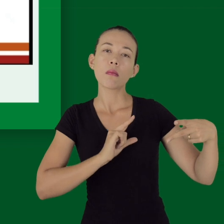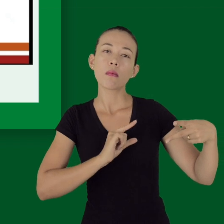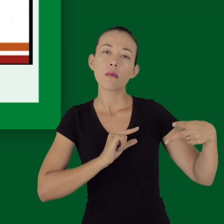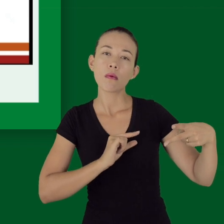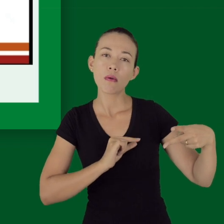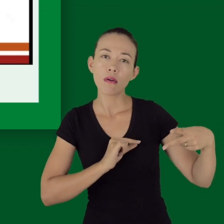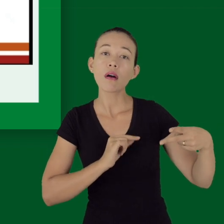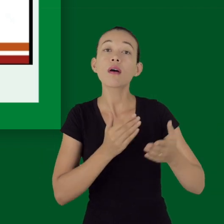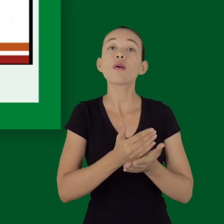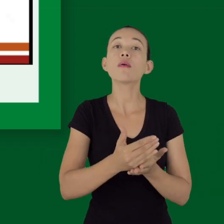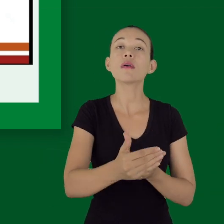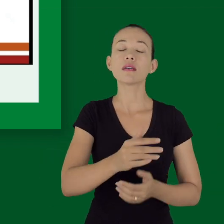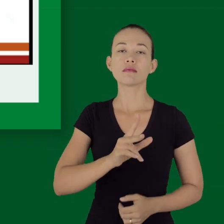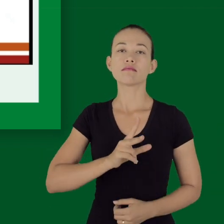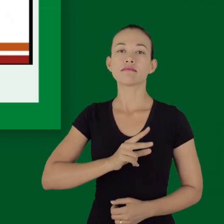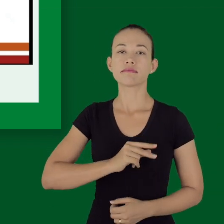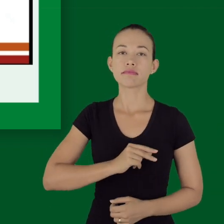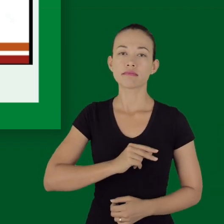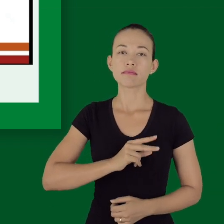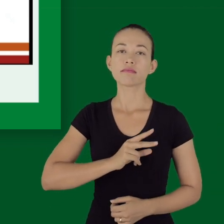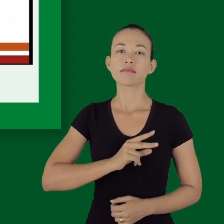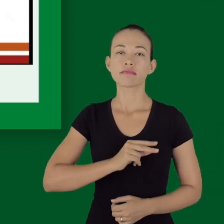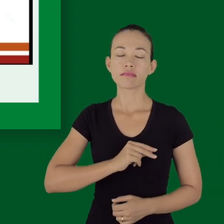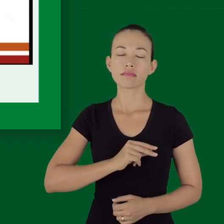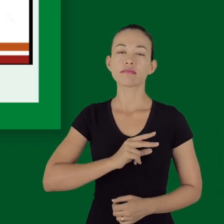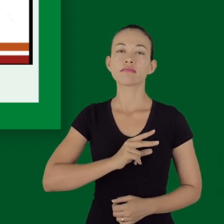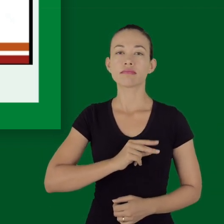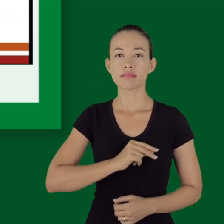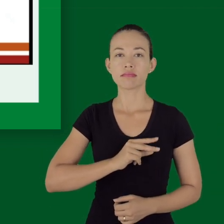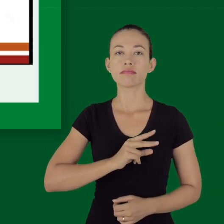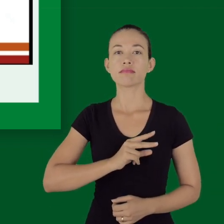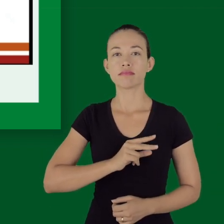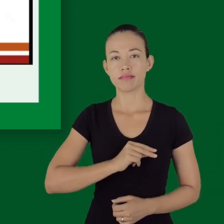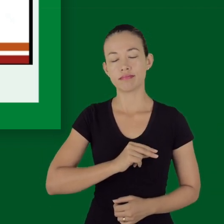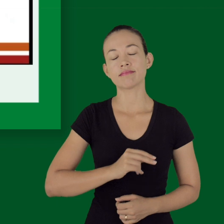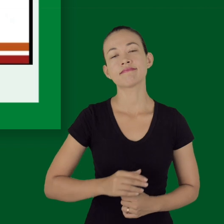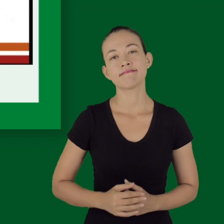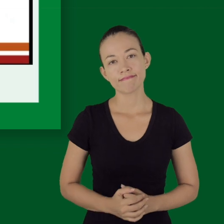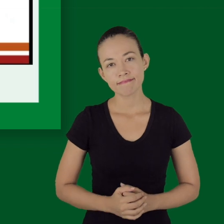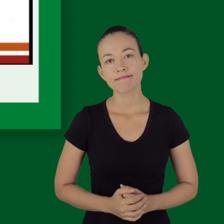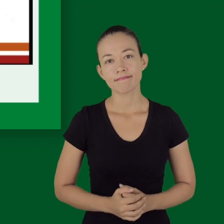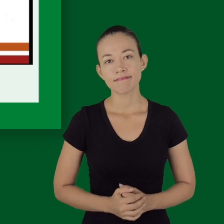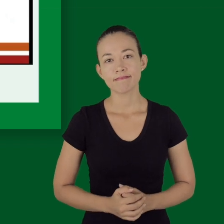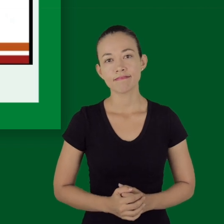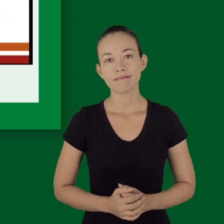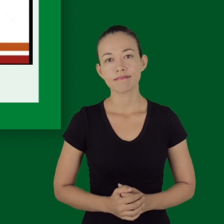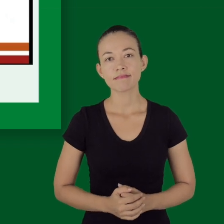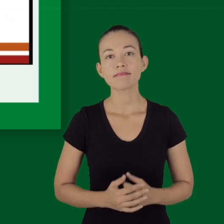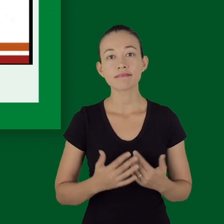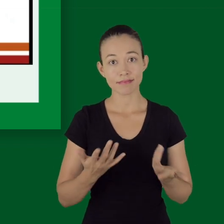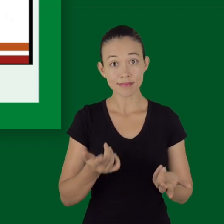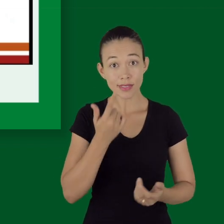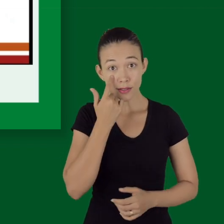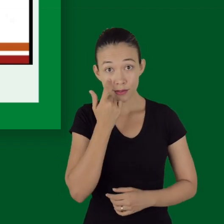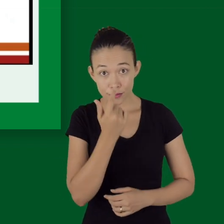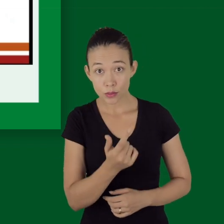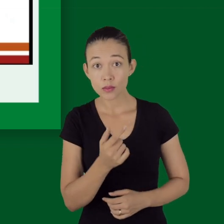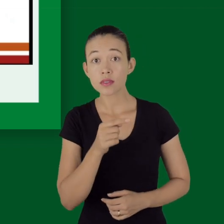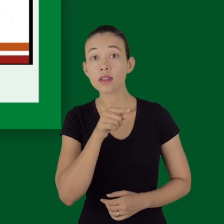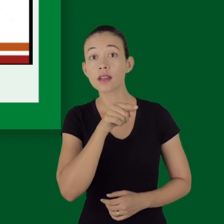tenho uma bradicardia. Por isso que a única condição de choque, onde eu vou ter dois mecanismos ocorrendo,